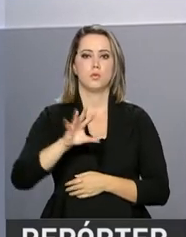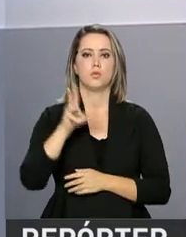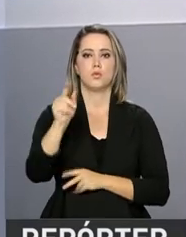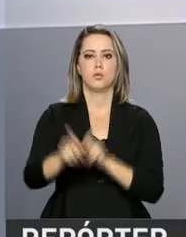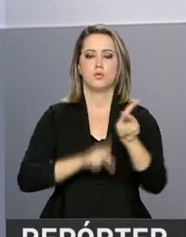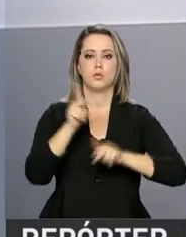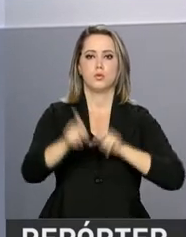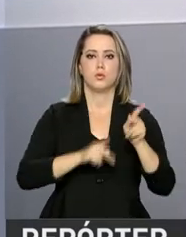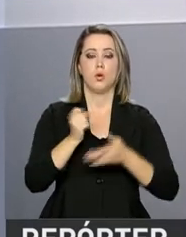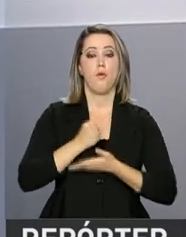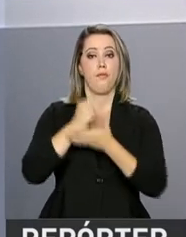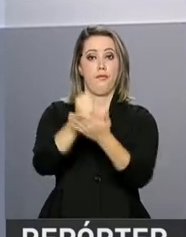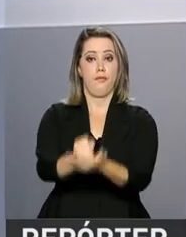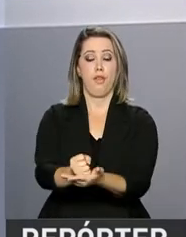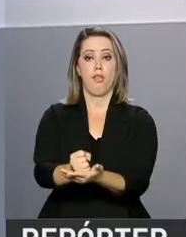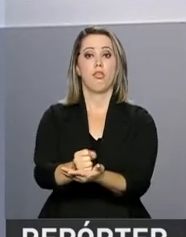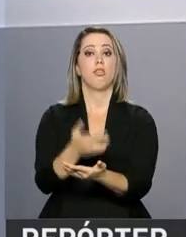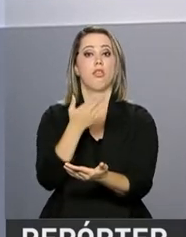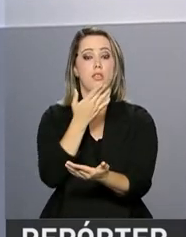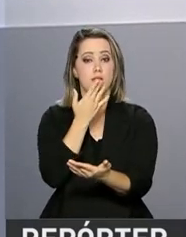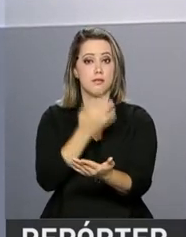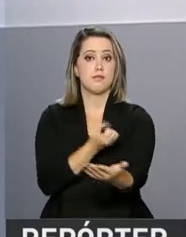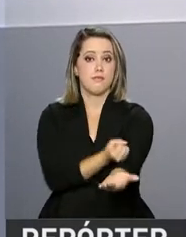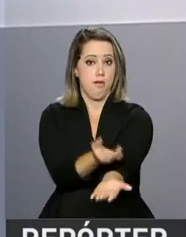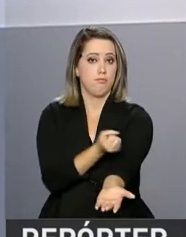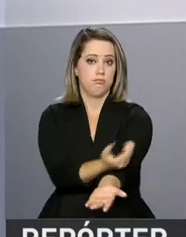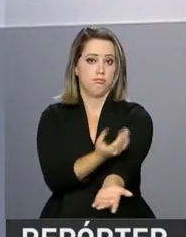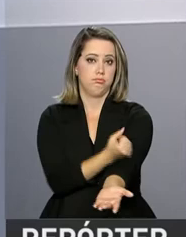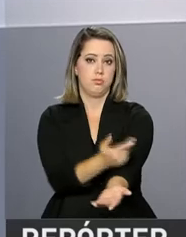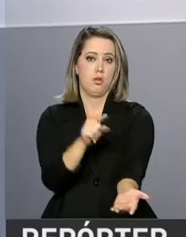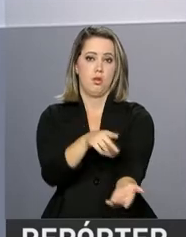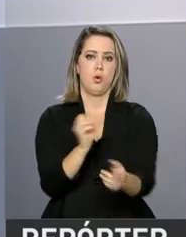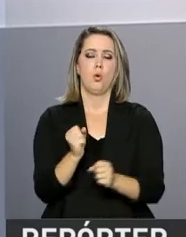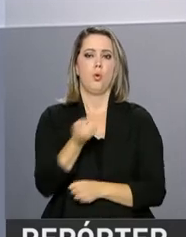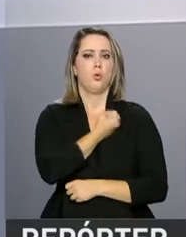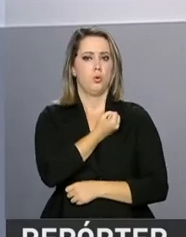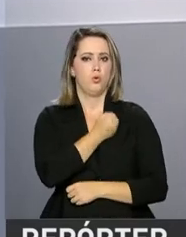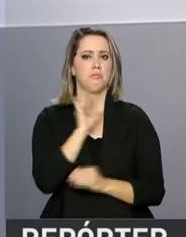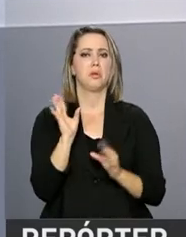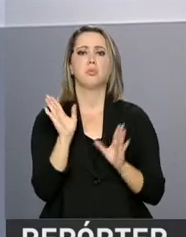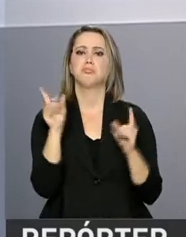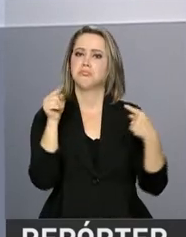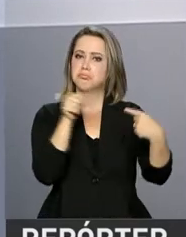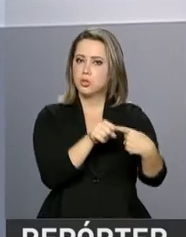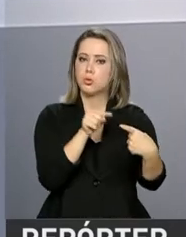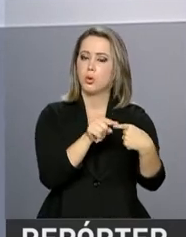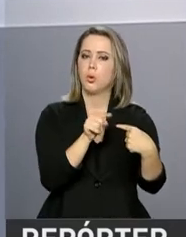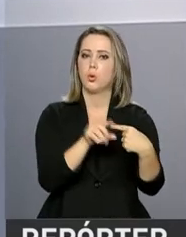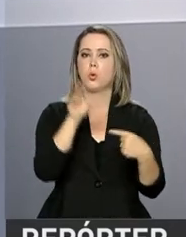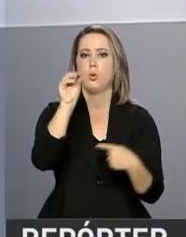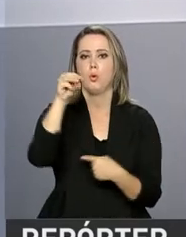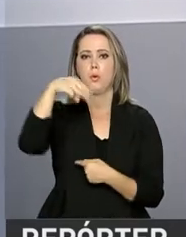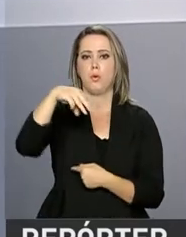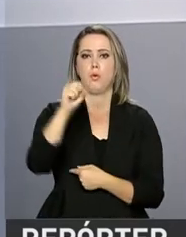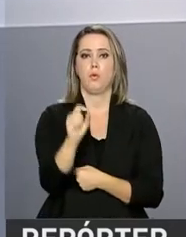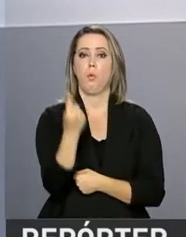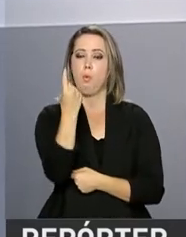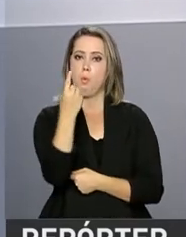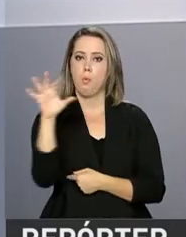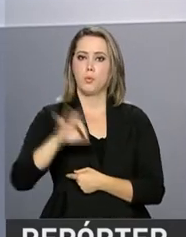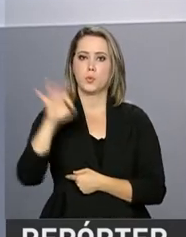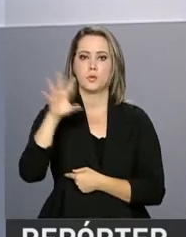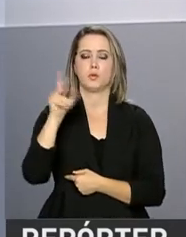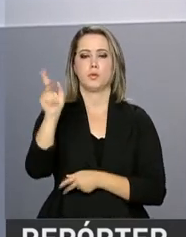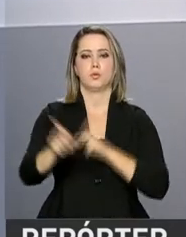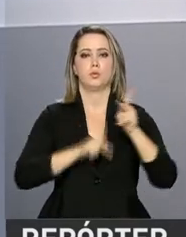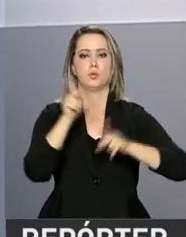brasileira doa sangue número que fica dentro dos parâmetros da organização mundial de saúde e pelo menos um por cento da